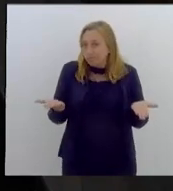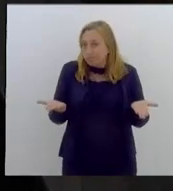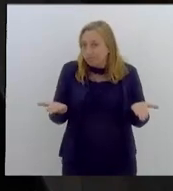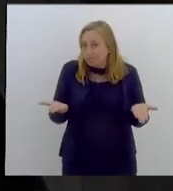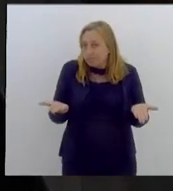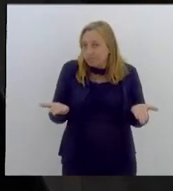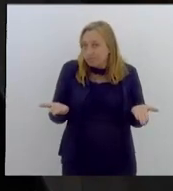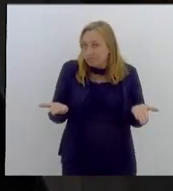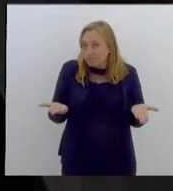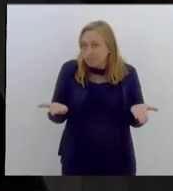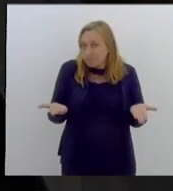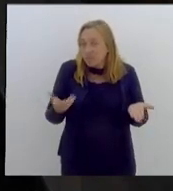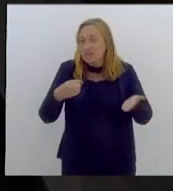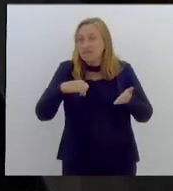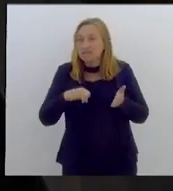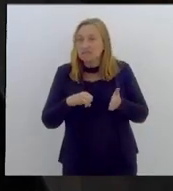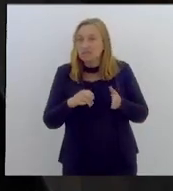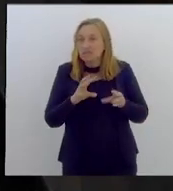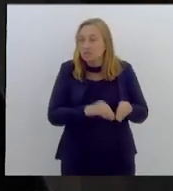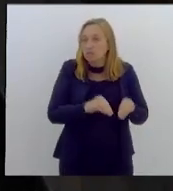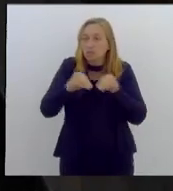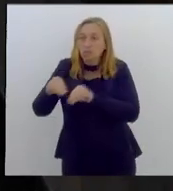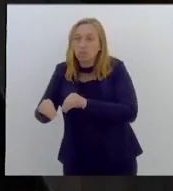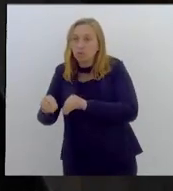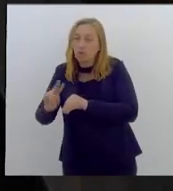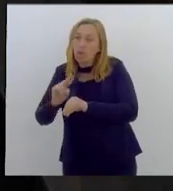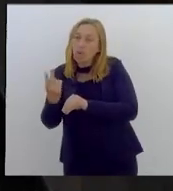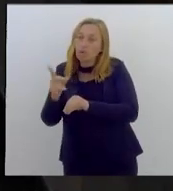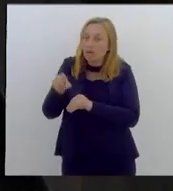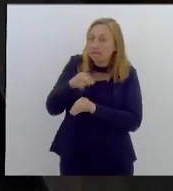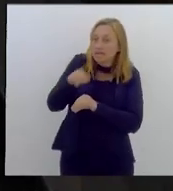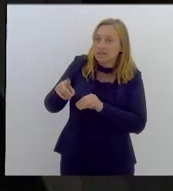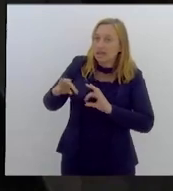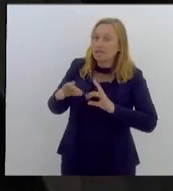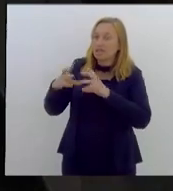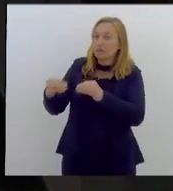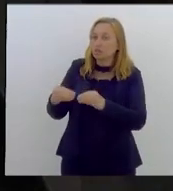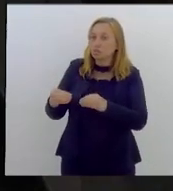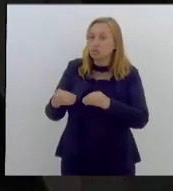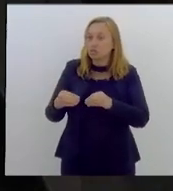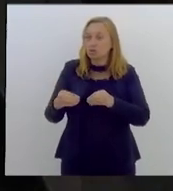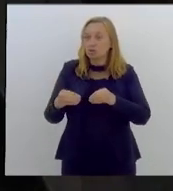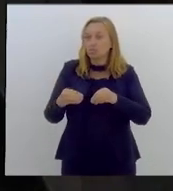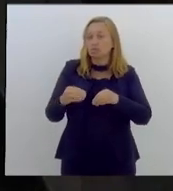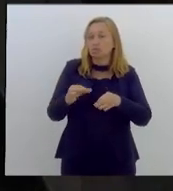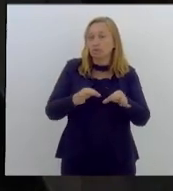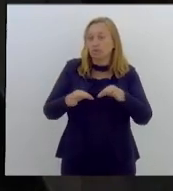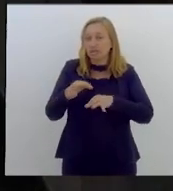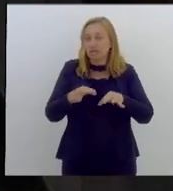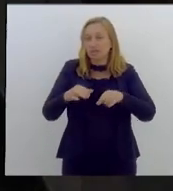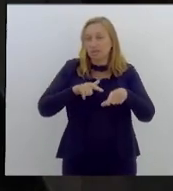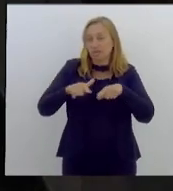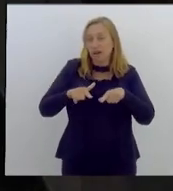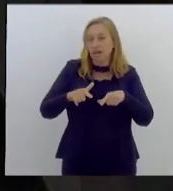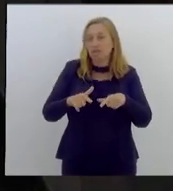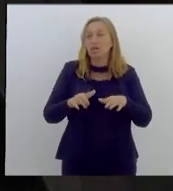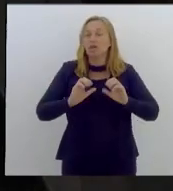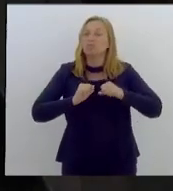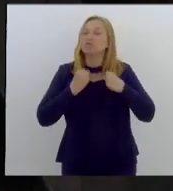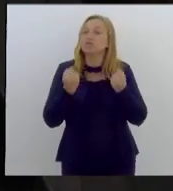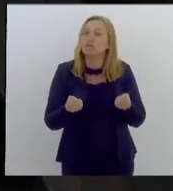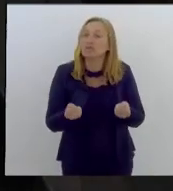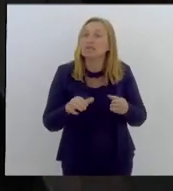se remaneja ou se cancela todos os programas de trabalho e cria outros. Então, estou defendendo